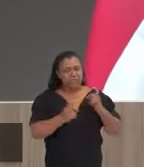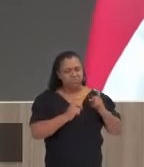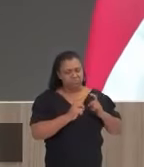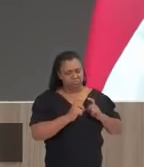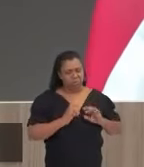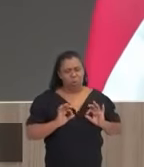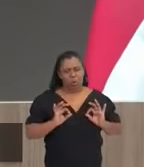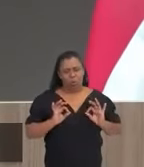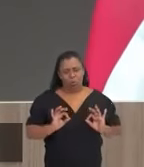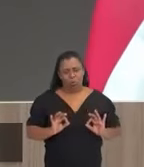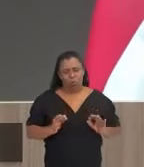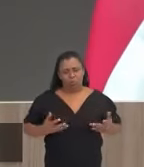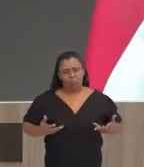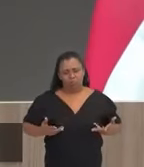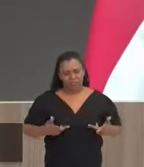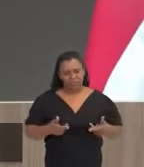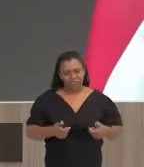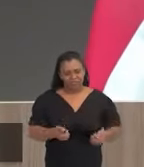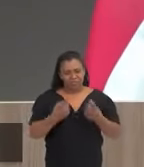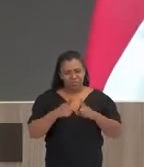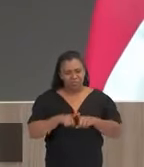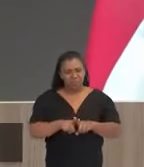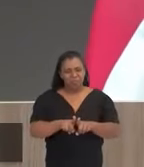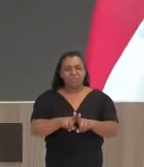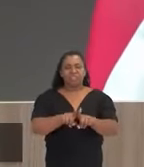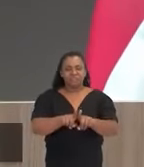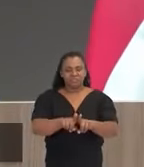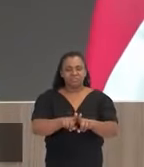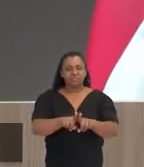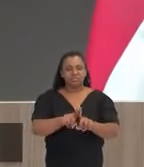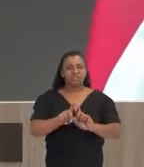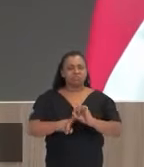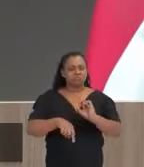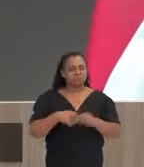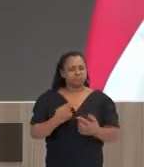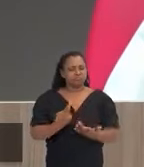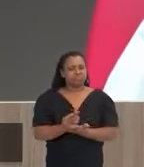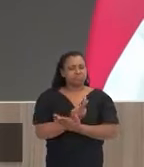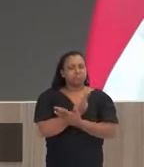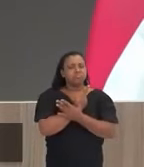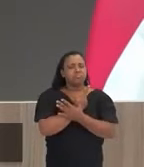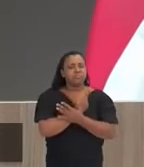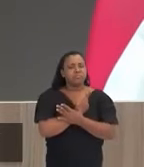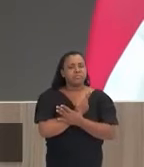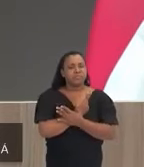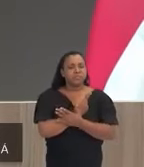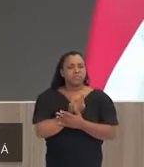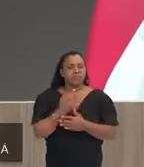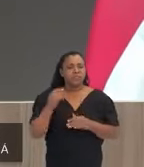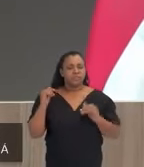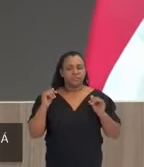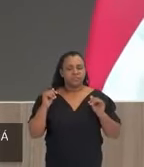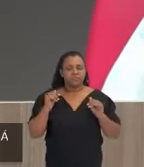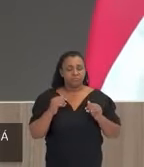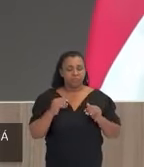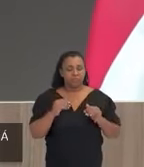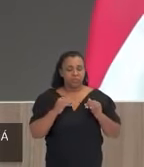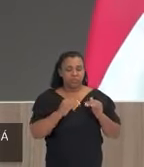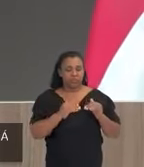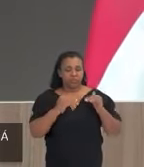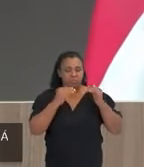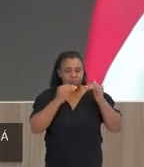boas discussões com os nossos parceiros. Depois disso, vim para cá. Fui promovido